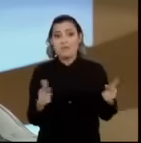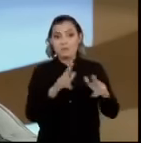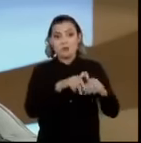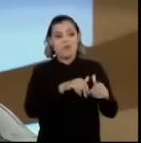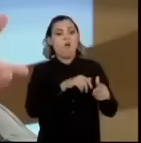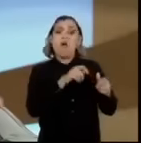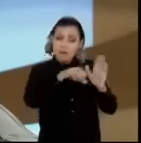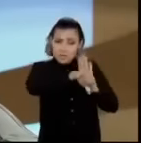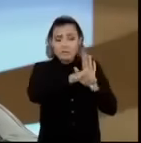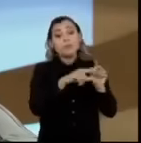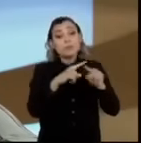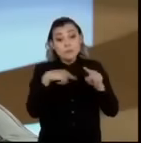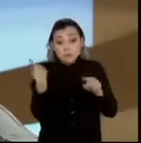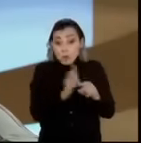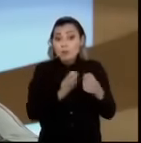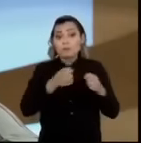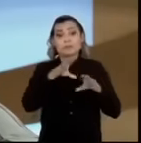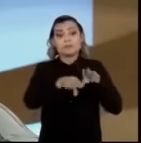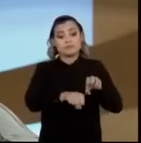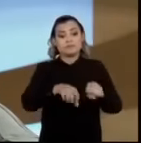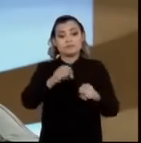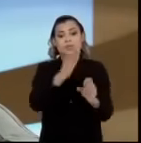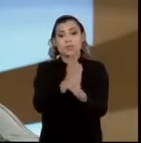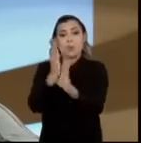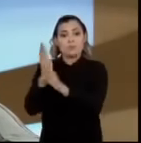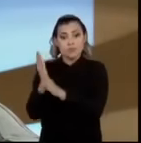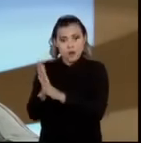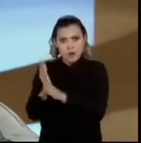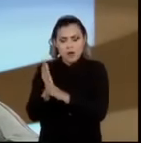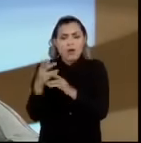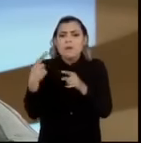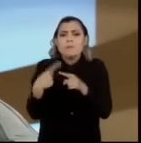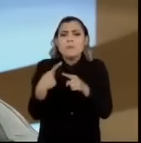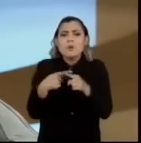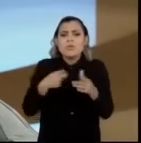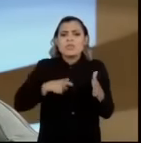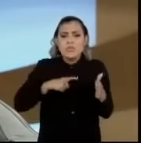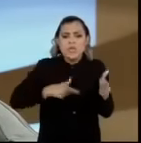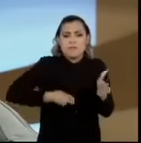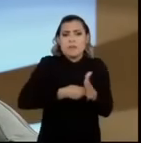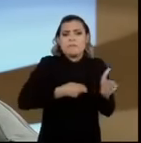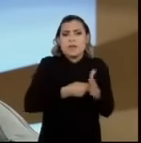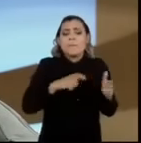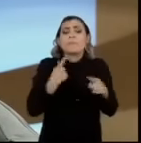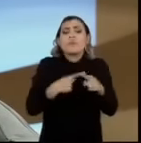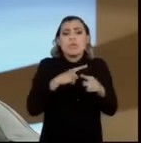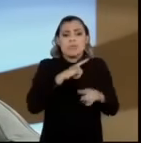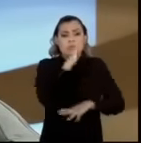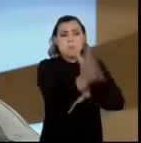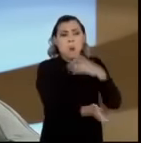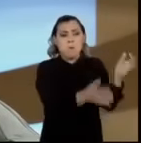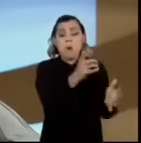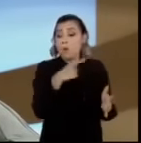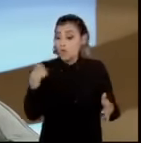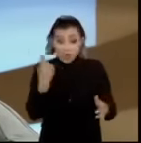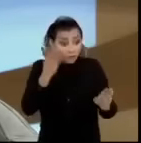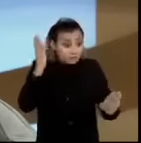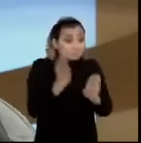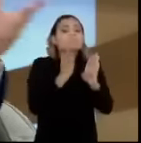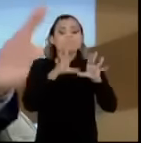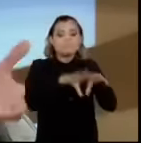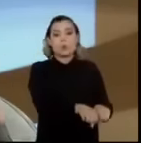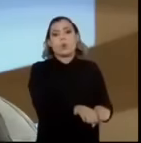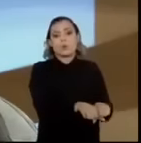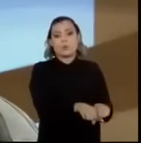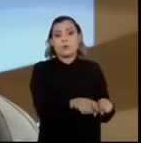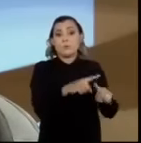é de que nós precisamos encontrar, olhar primeiro quais são as causas dessa pressão do desmatamento, para ir atacar as causas. Uma